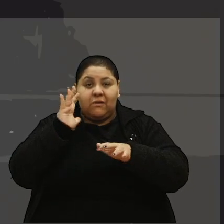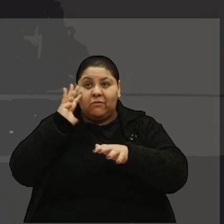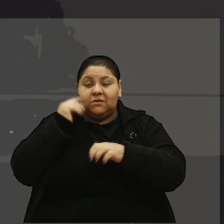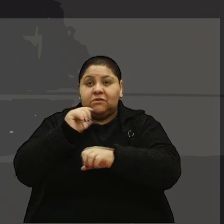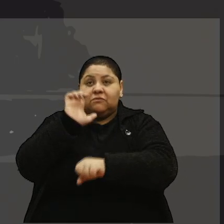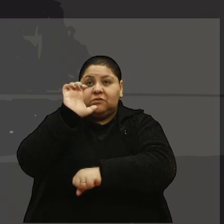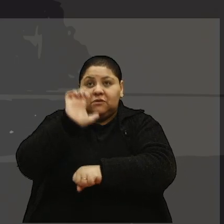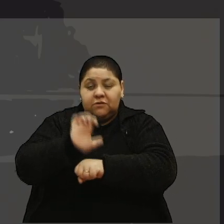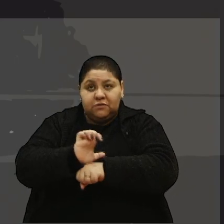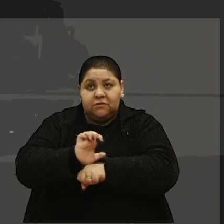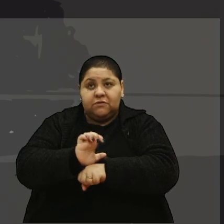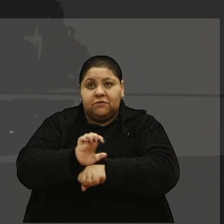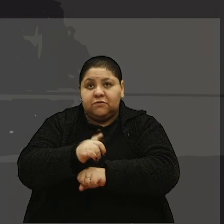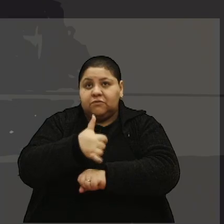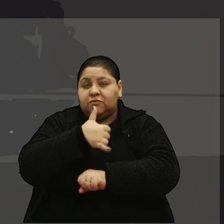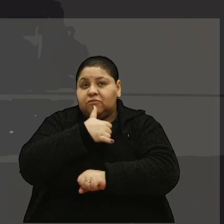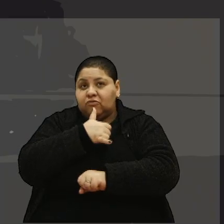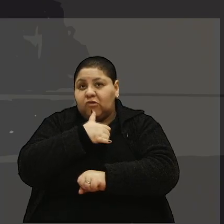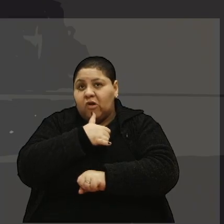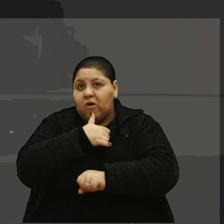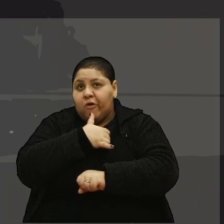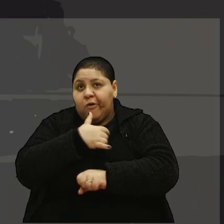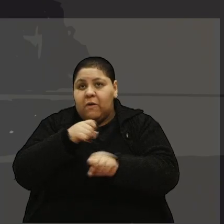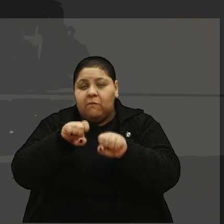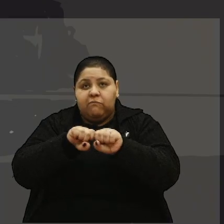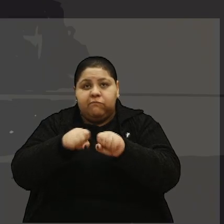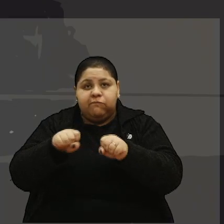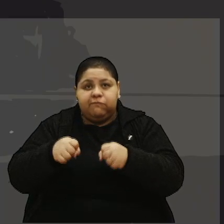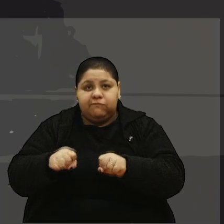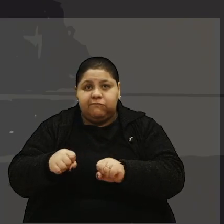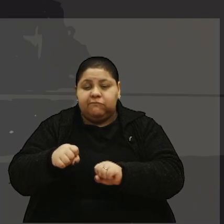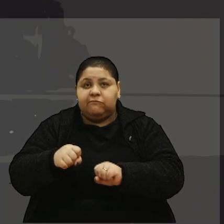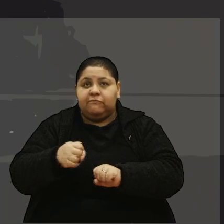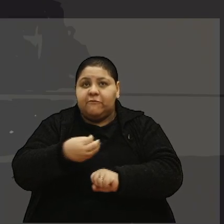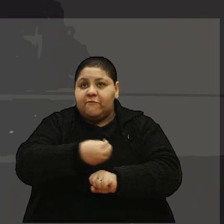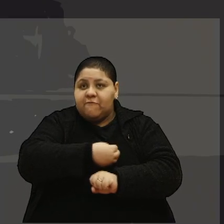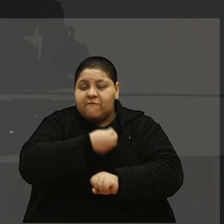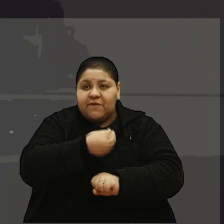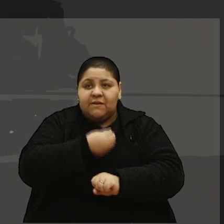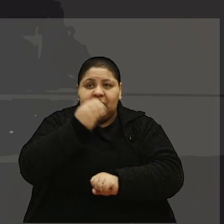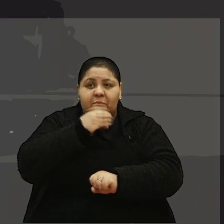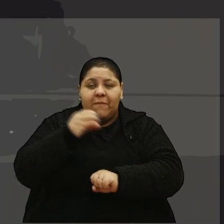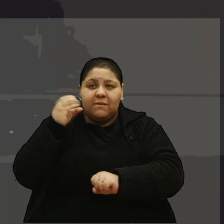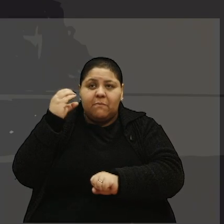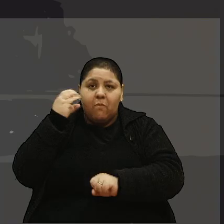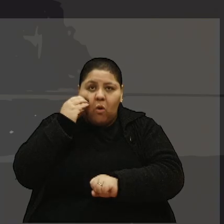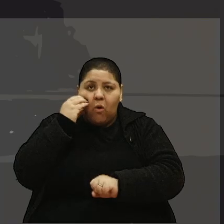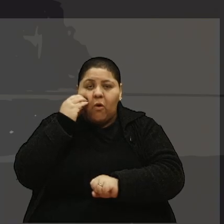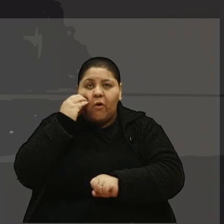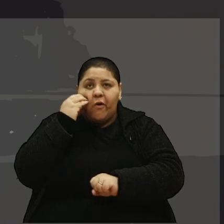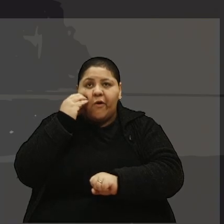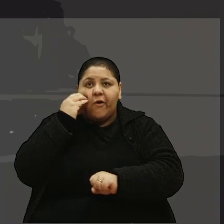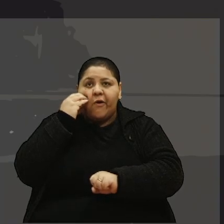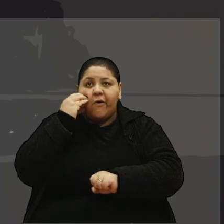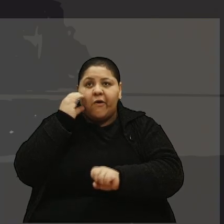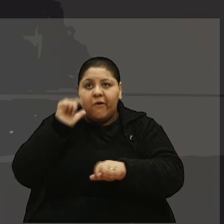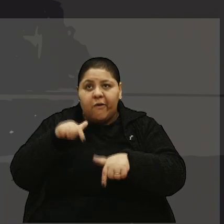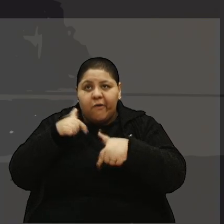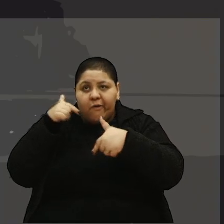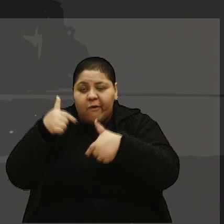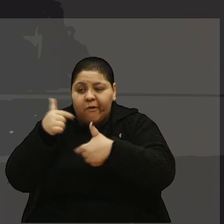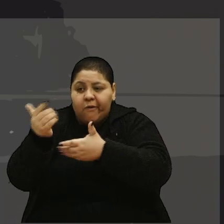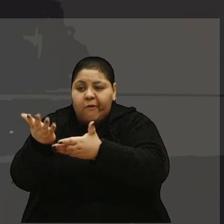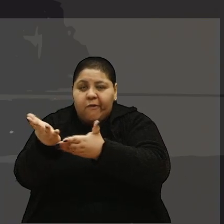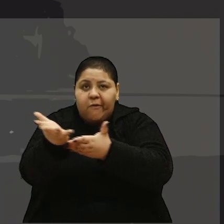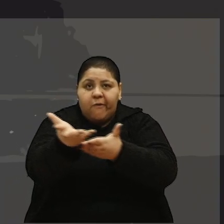Estado, infelizmente destruíram vidas, patrimônios, agimos para arrecadar